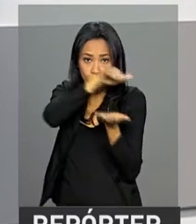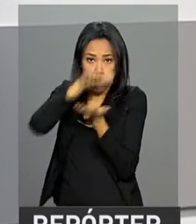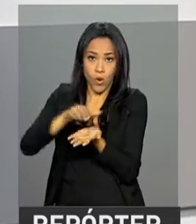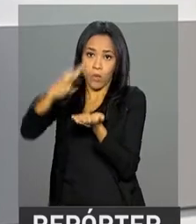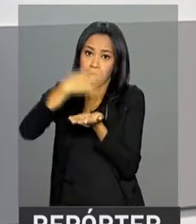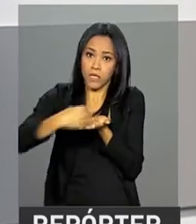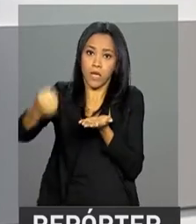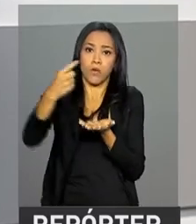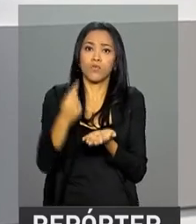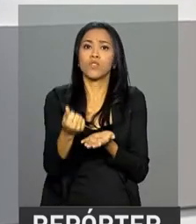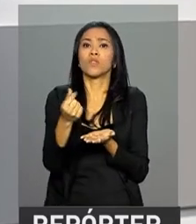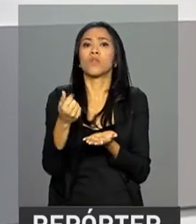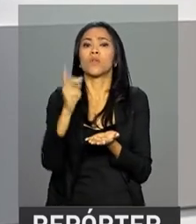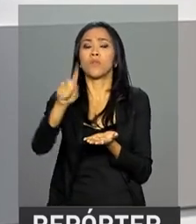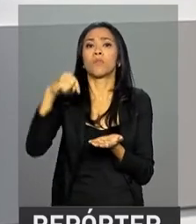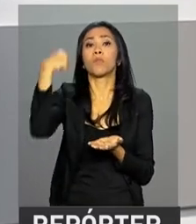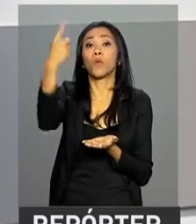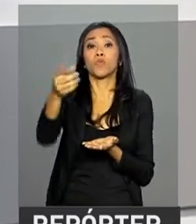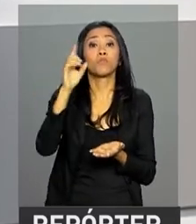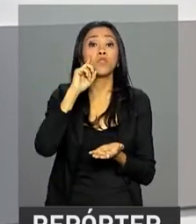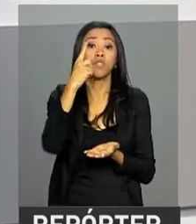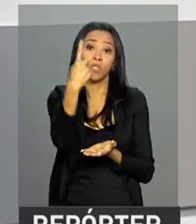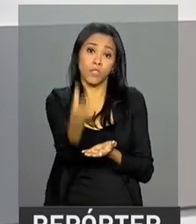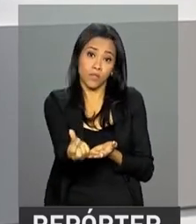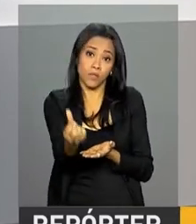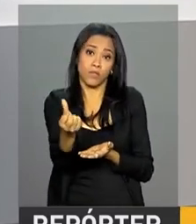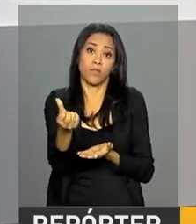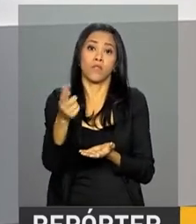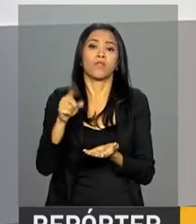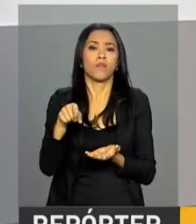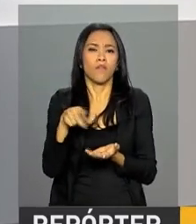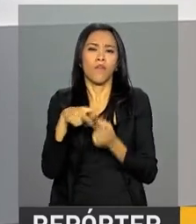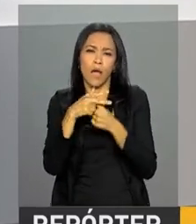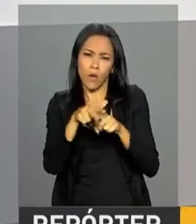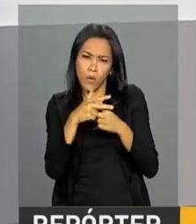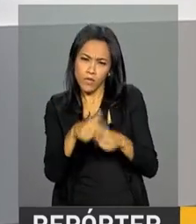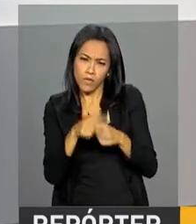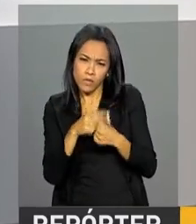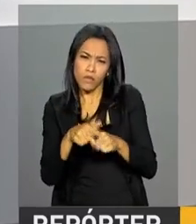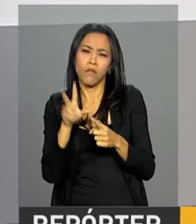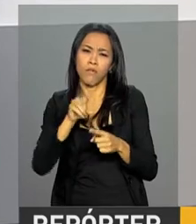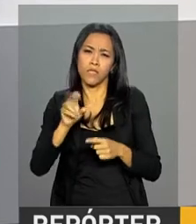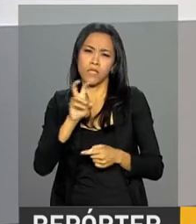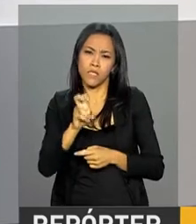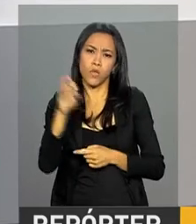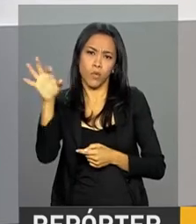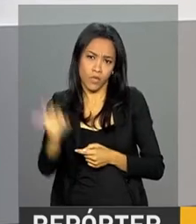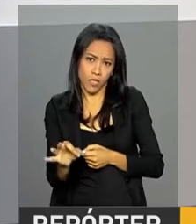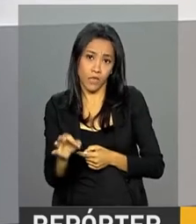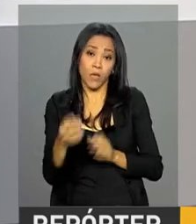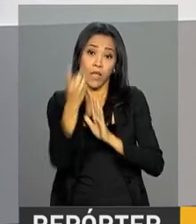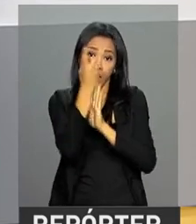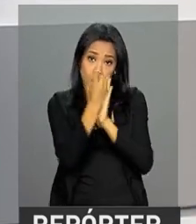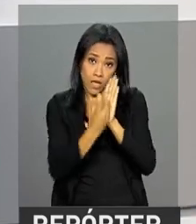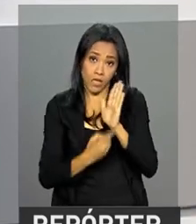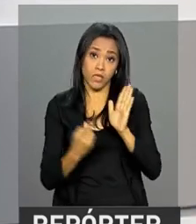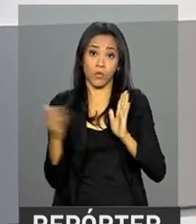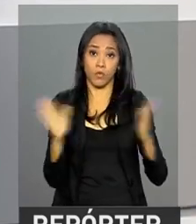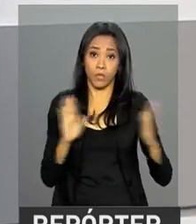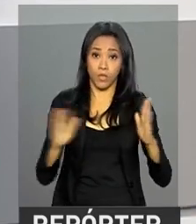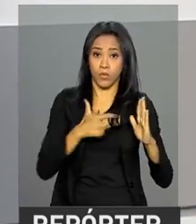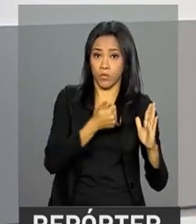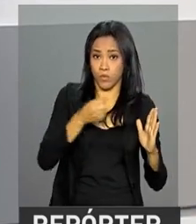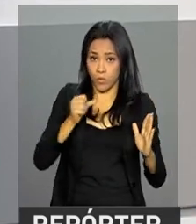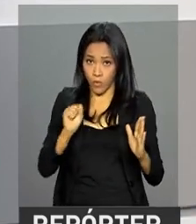dinheiro vai estar disponível no próximo dia 16 a correção ficará em torno de 5% declarações dos exercícios de 2008